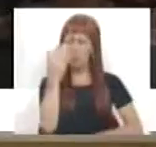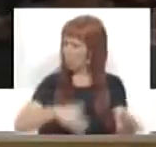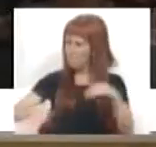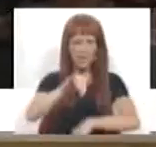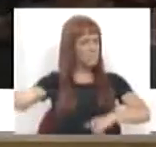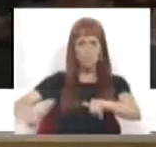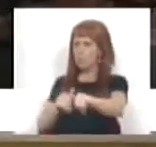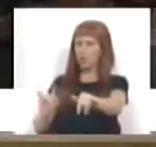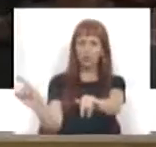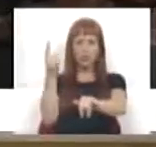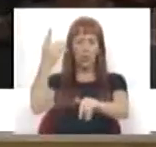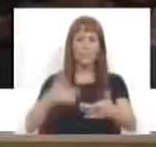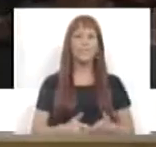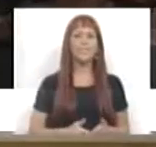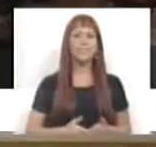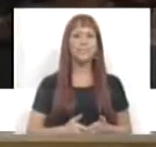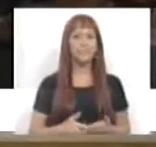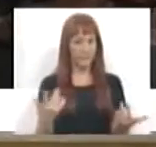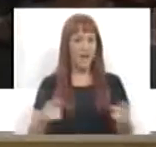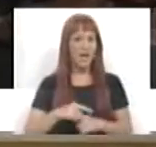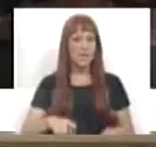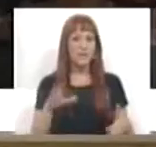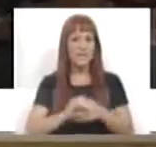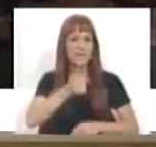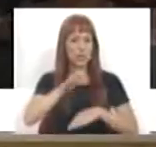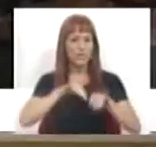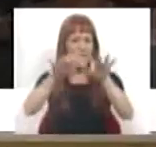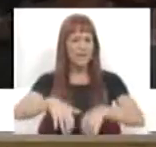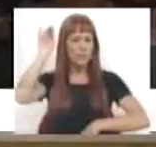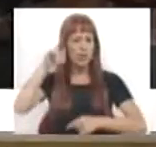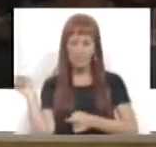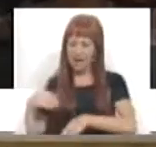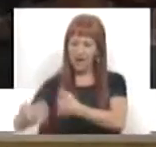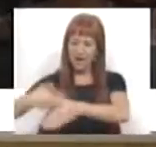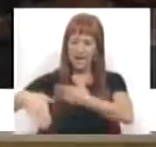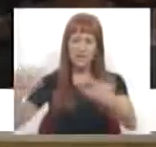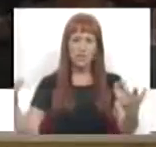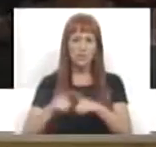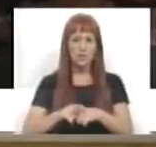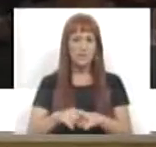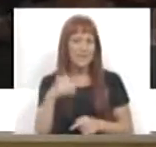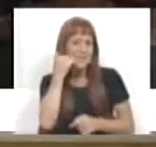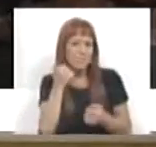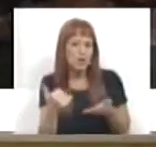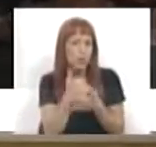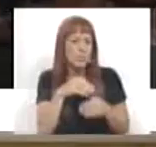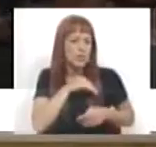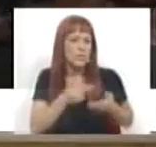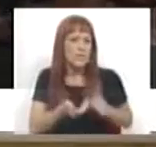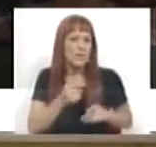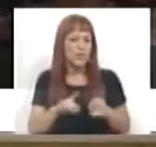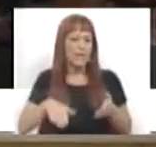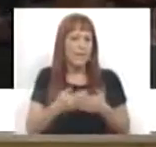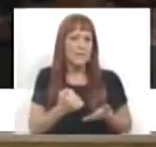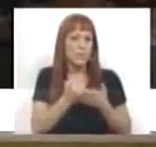passo atrás. As decisões tomadas na Assembleia da República nestes meses, da tímida recuperação dos salários à